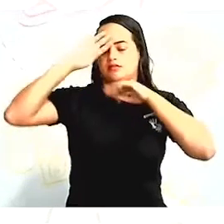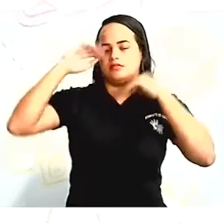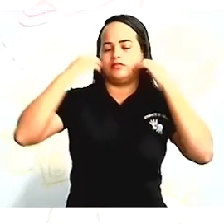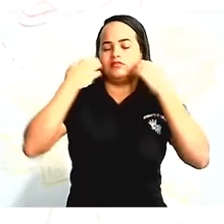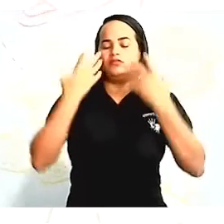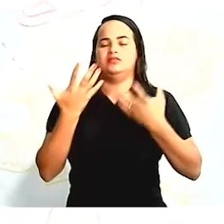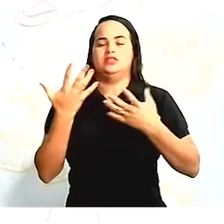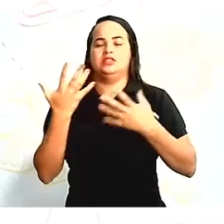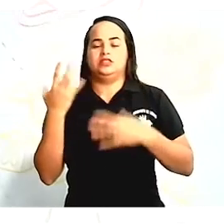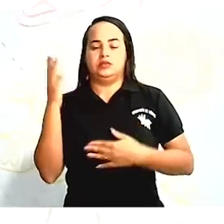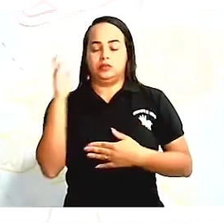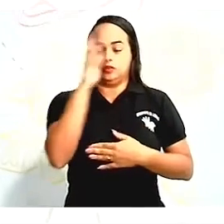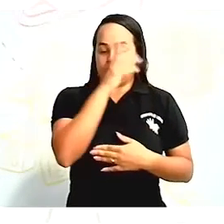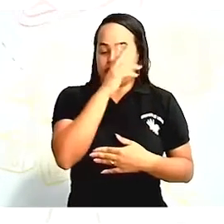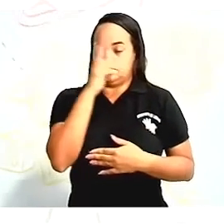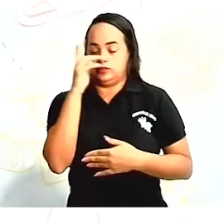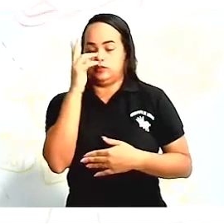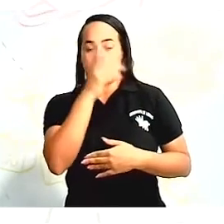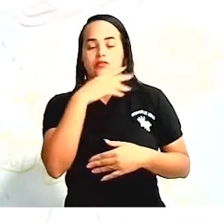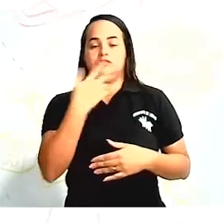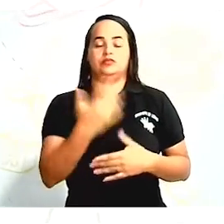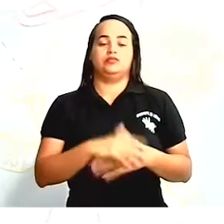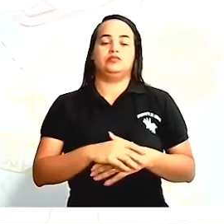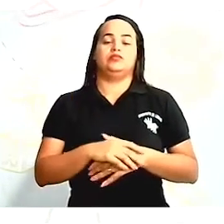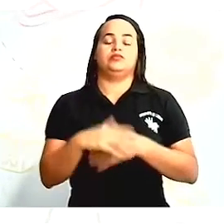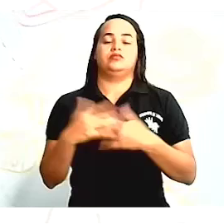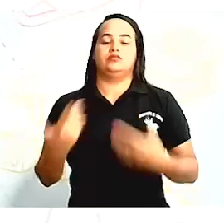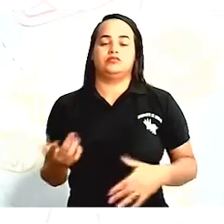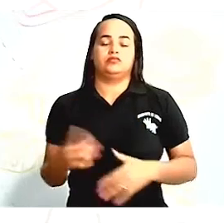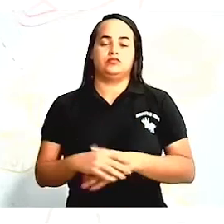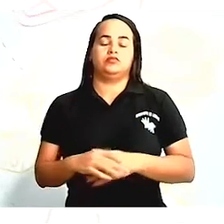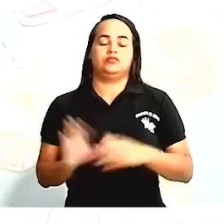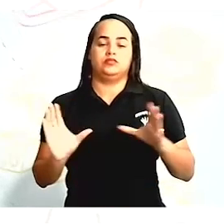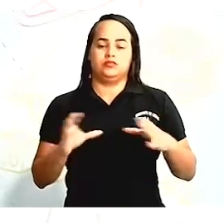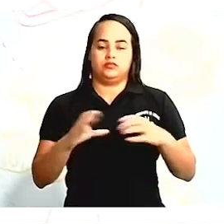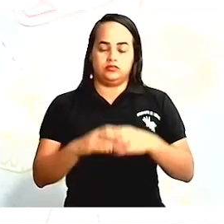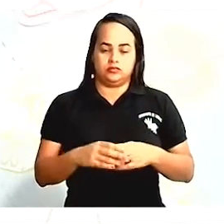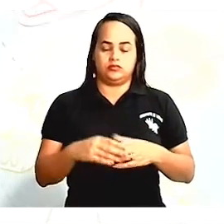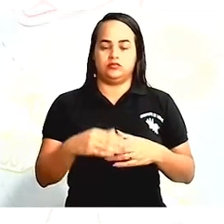mal-estar, mialgia, alteração neurológica. Então, ó, nesse grupo 1